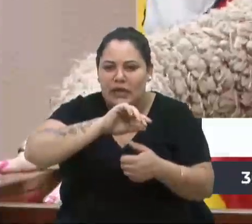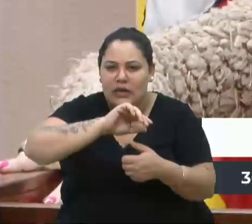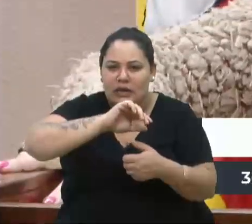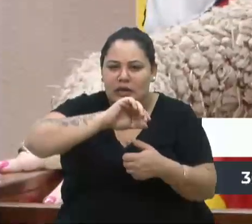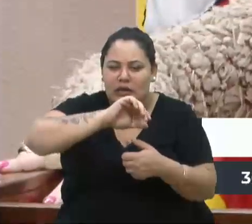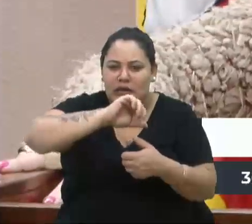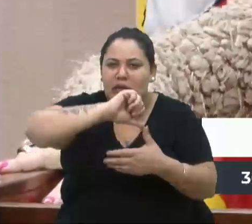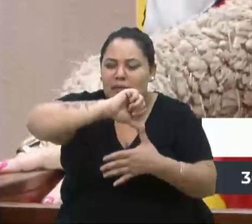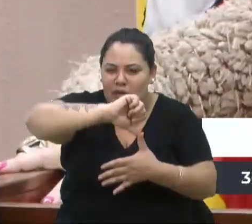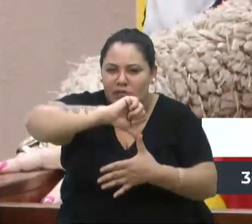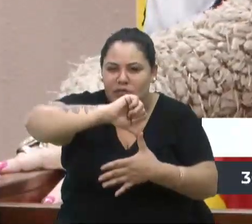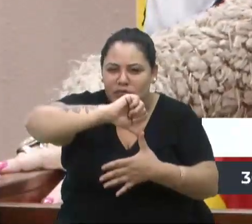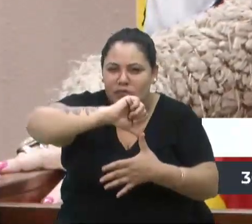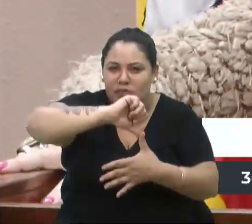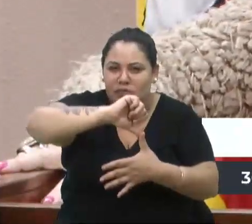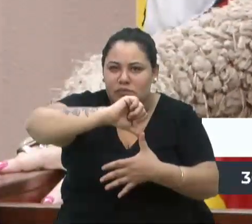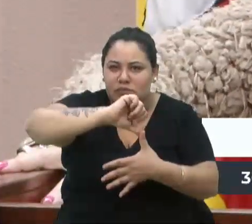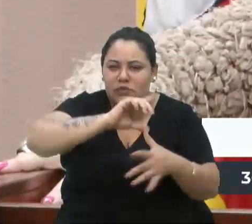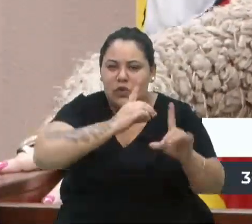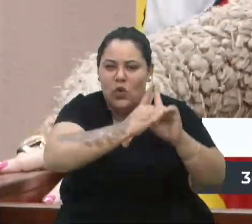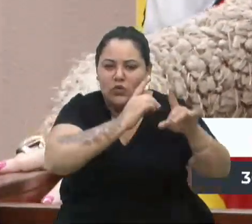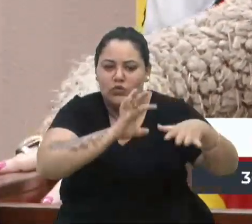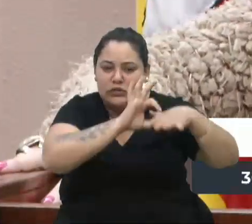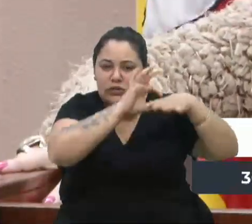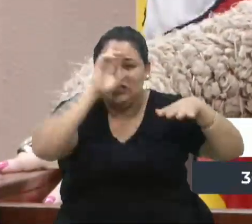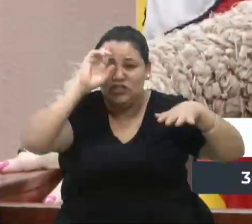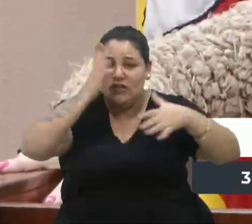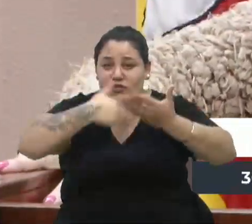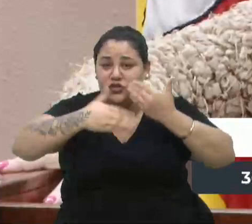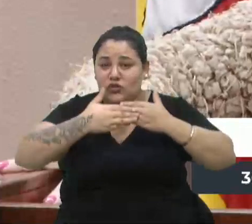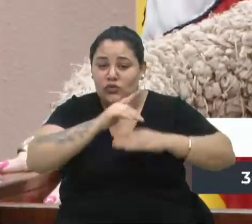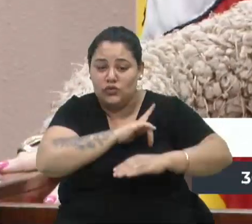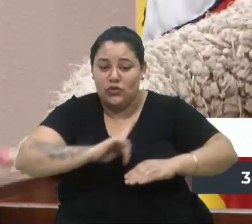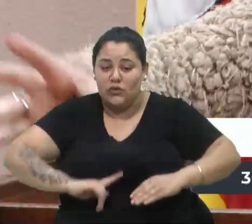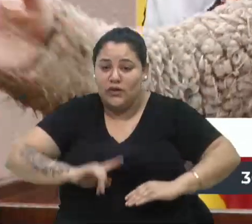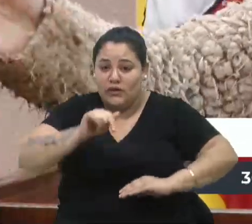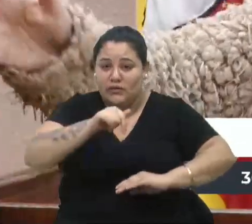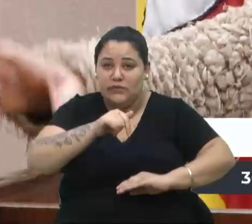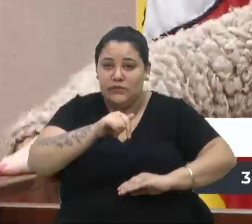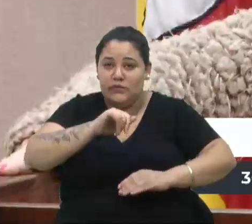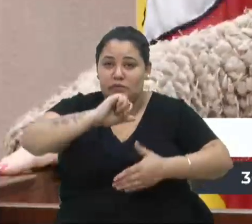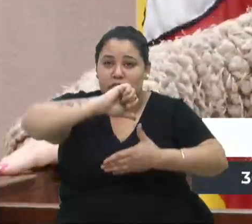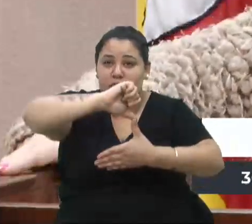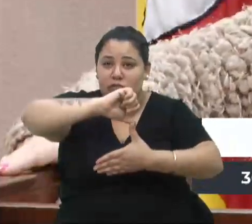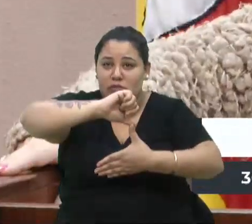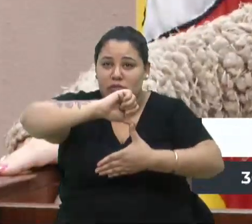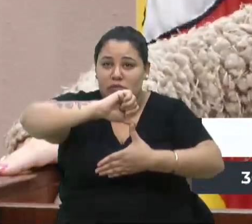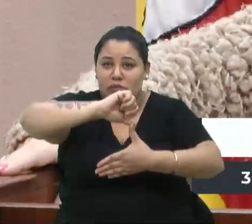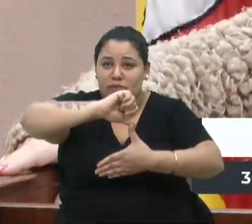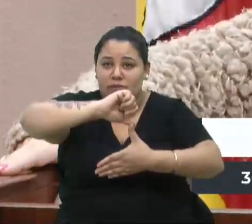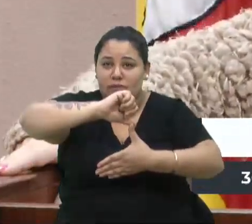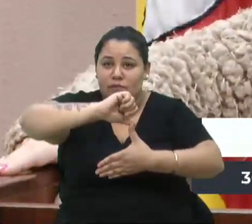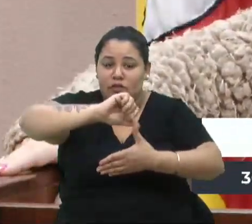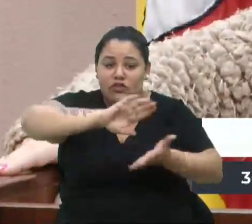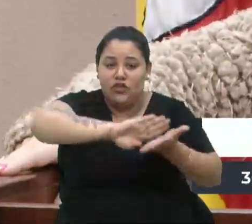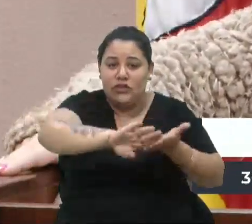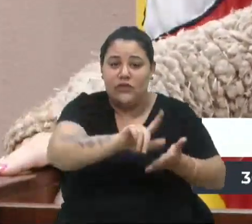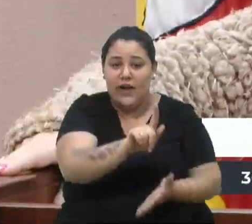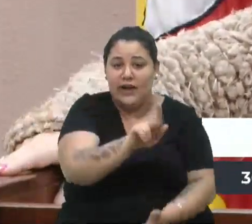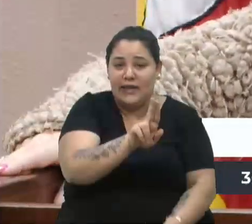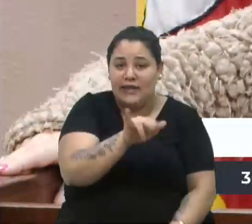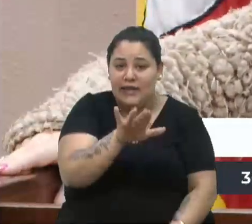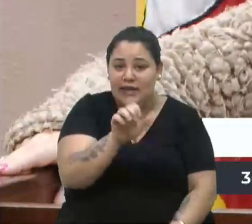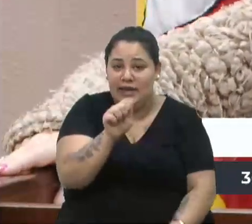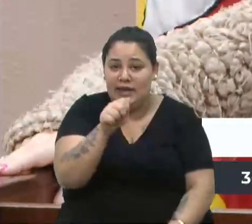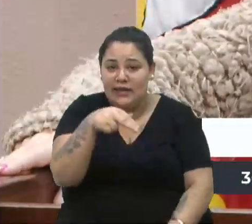os líderes, chefes de governo de todos os países da América do Sul, excluindo a Guiana Francesa, que ainda é